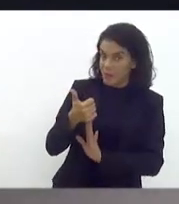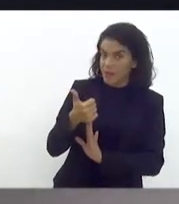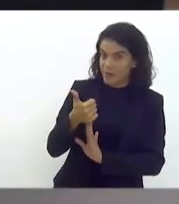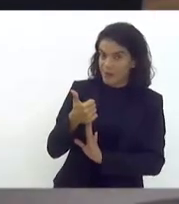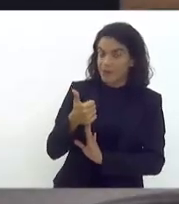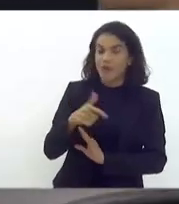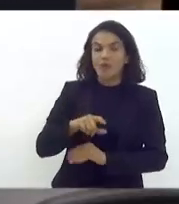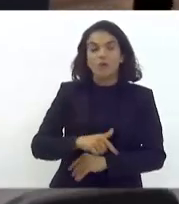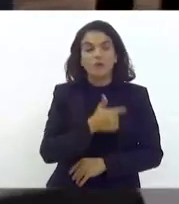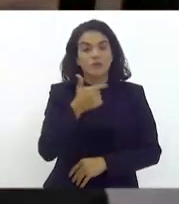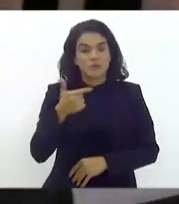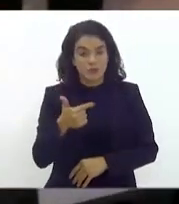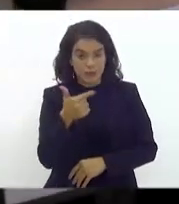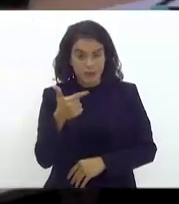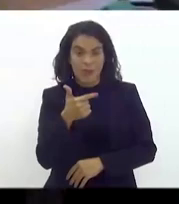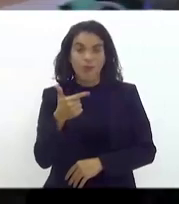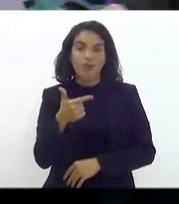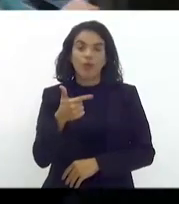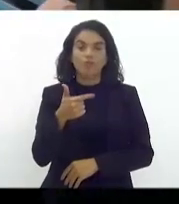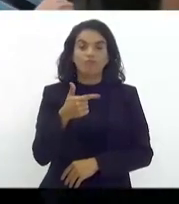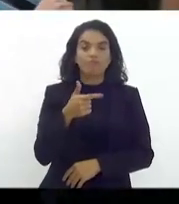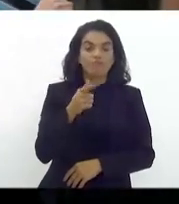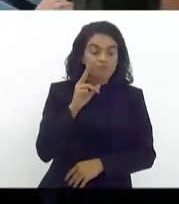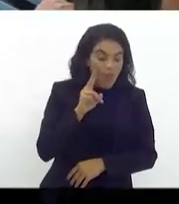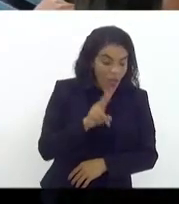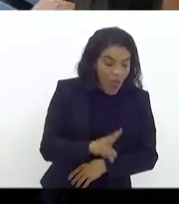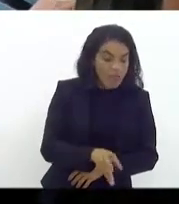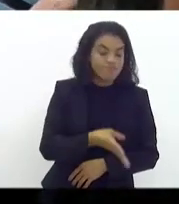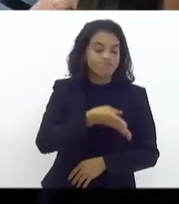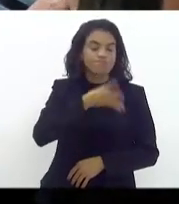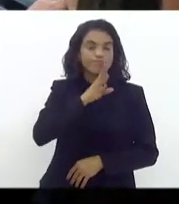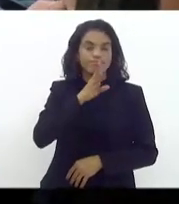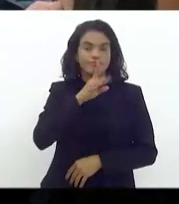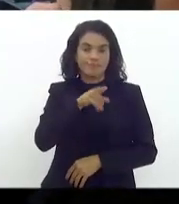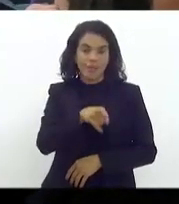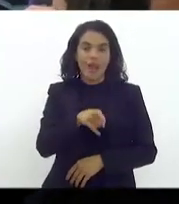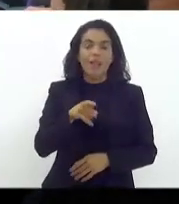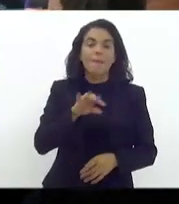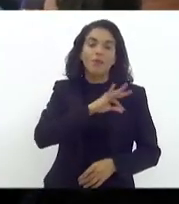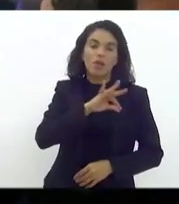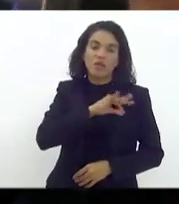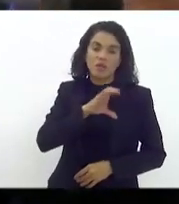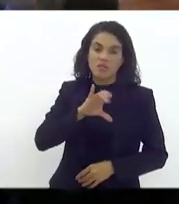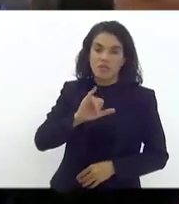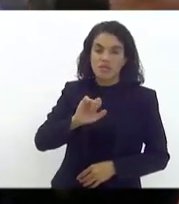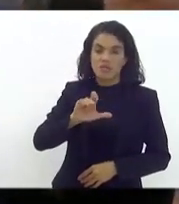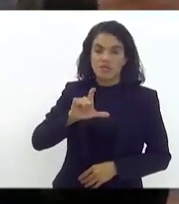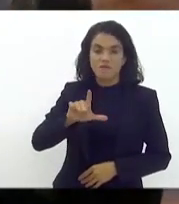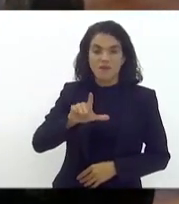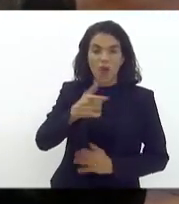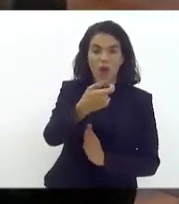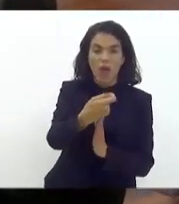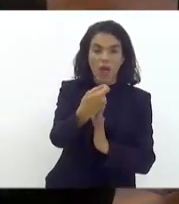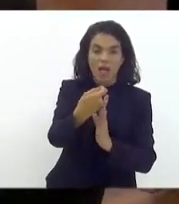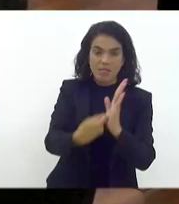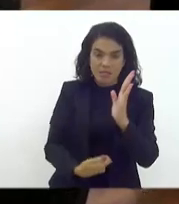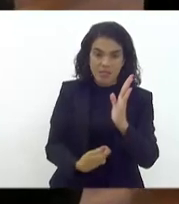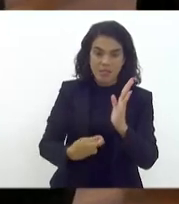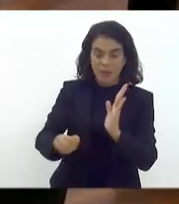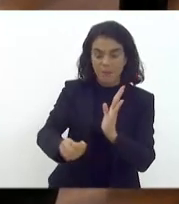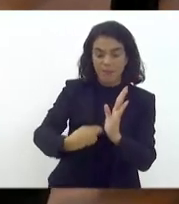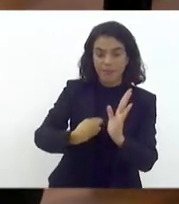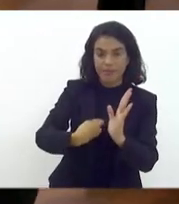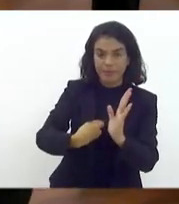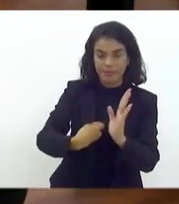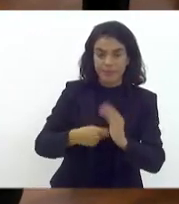segundo reconhecimento na Polícia Civil Lavrado num termo de reconhecimento certo